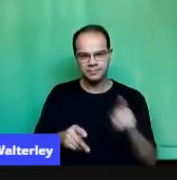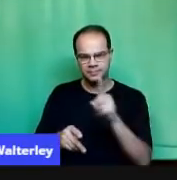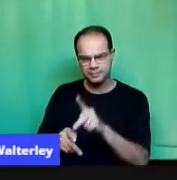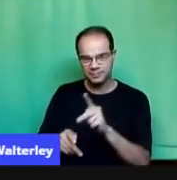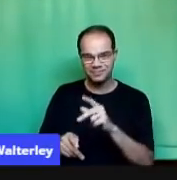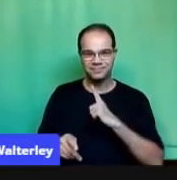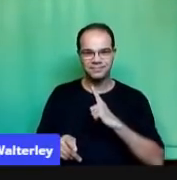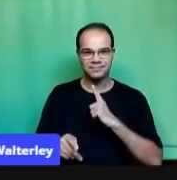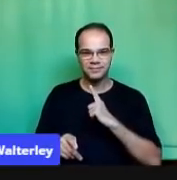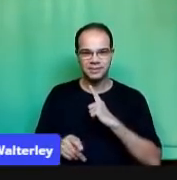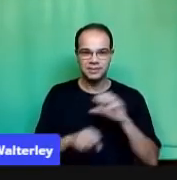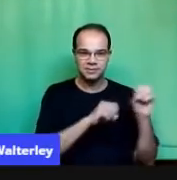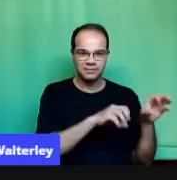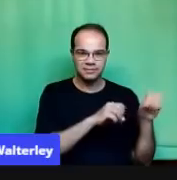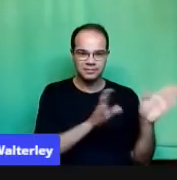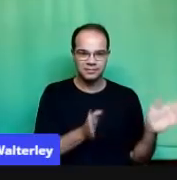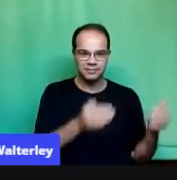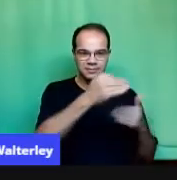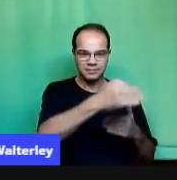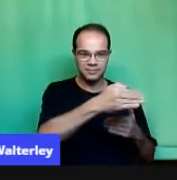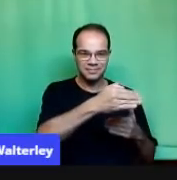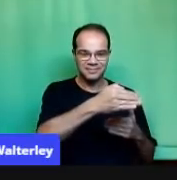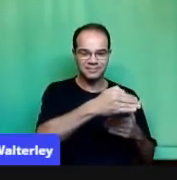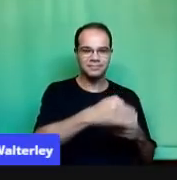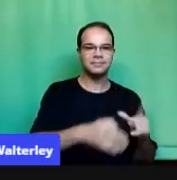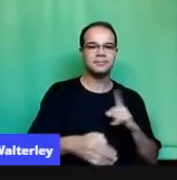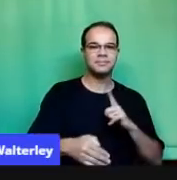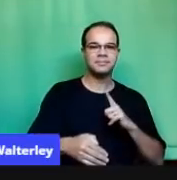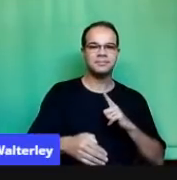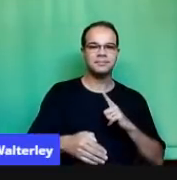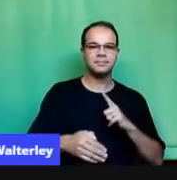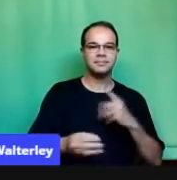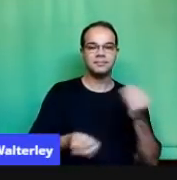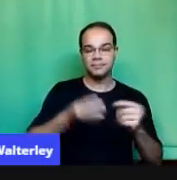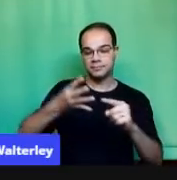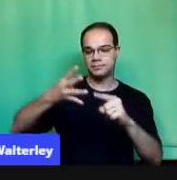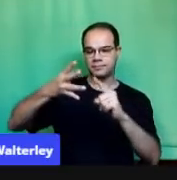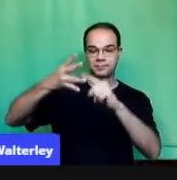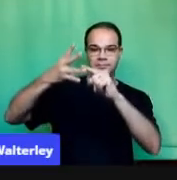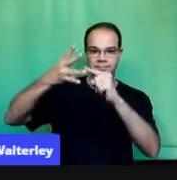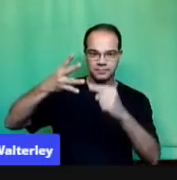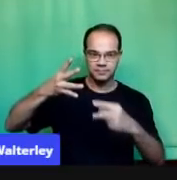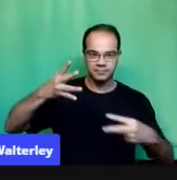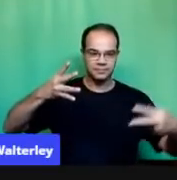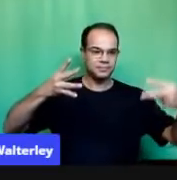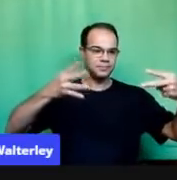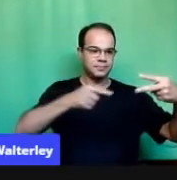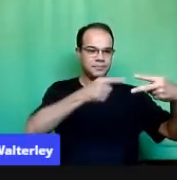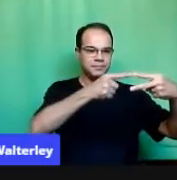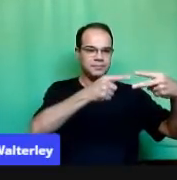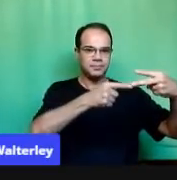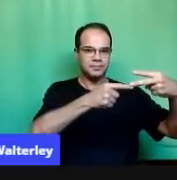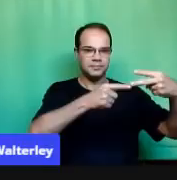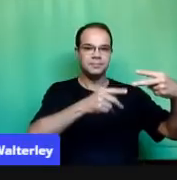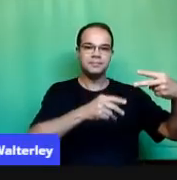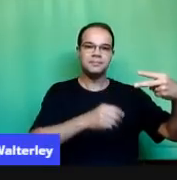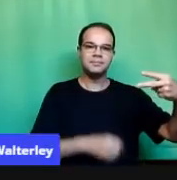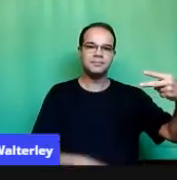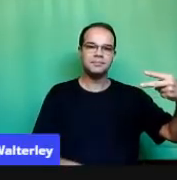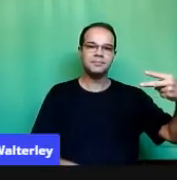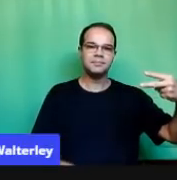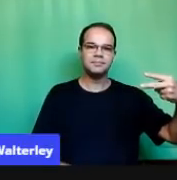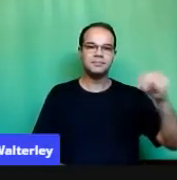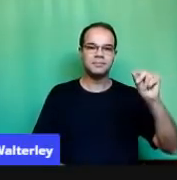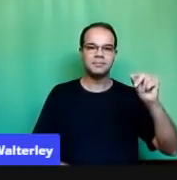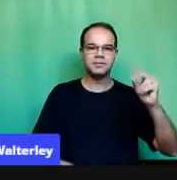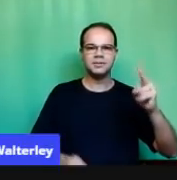de sala, dos professores regentes, certo? Ele se divide em dois, separando a matemática